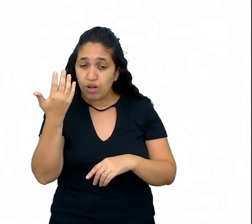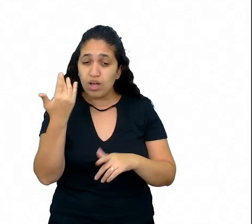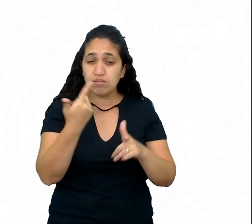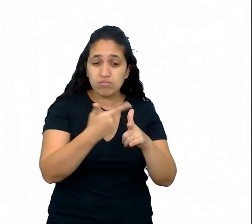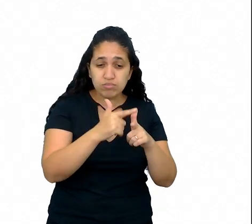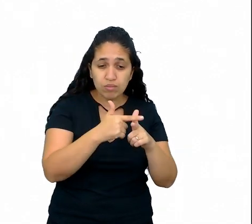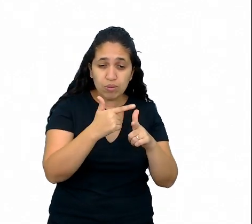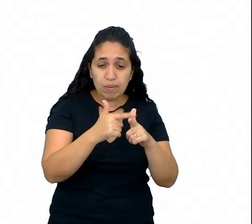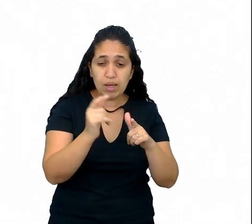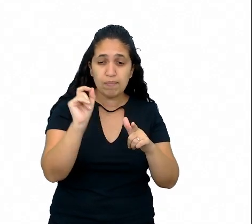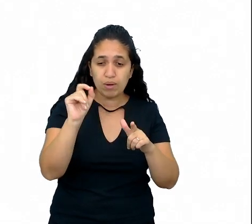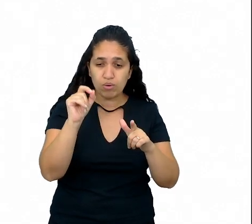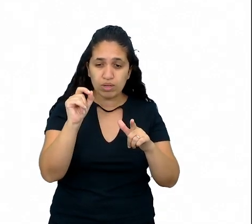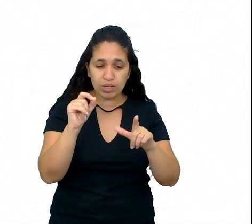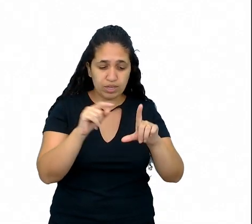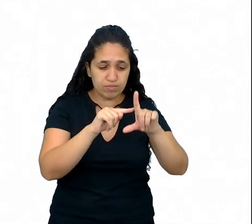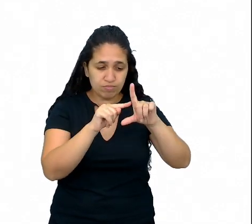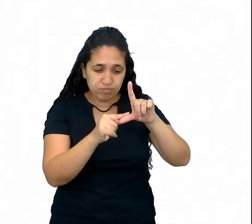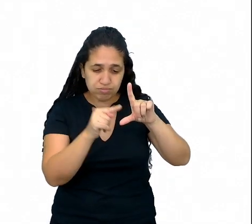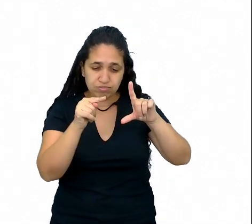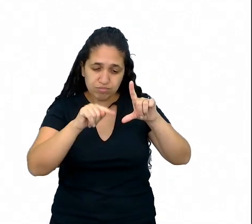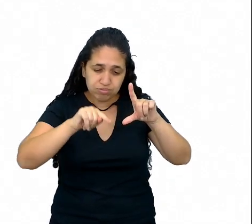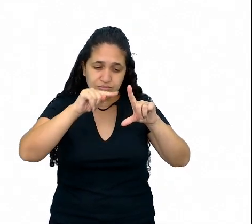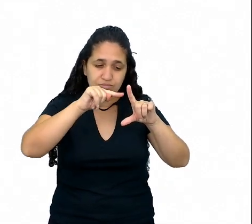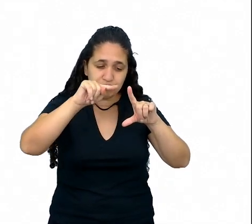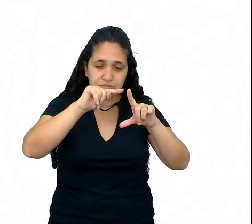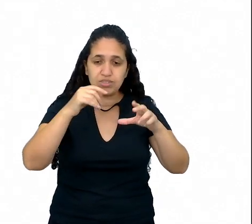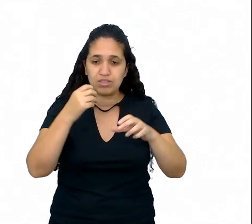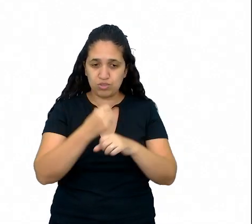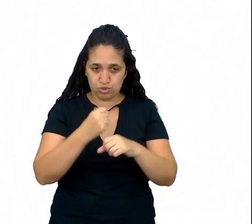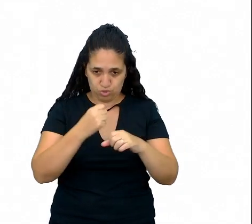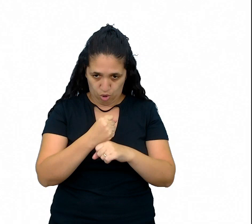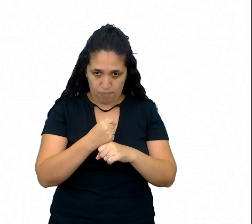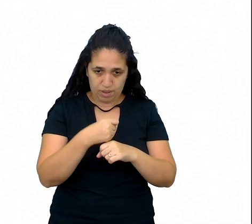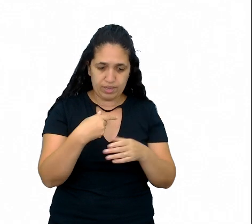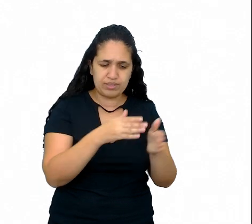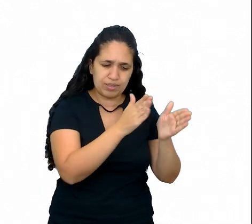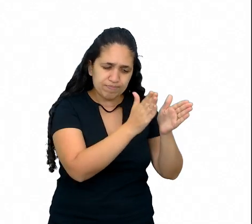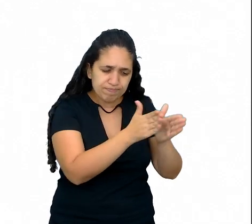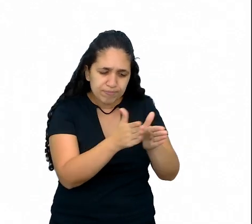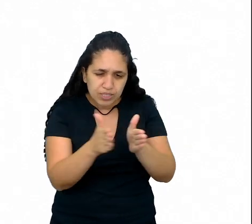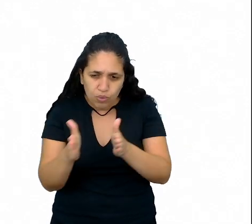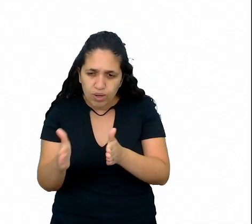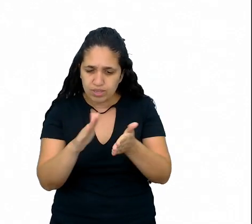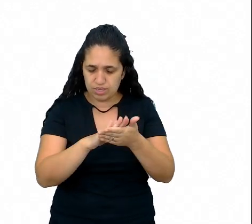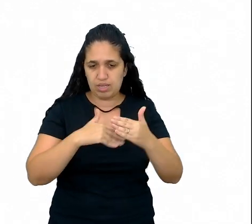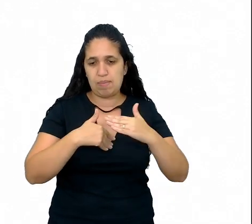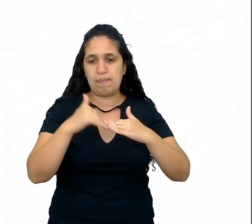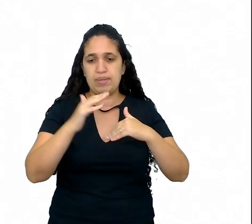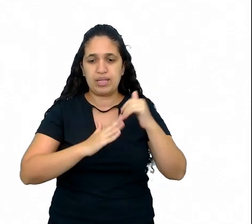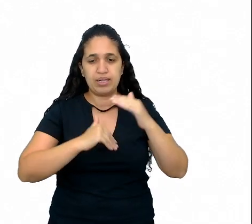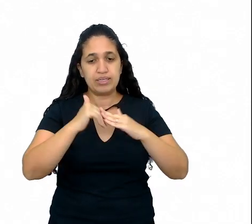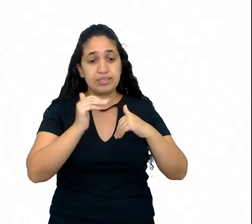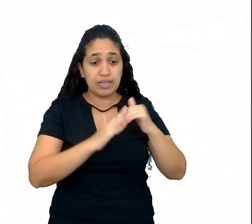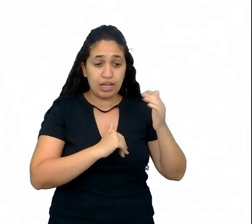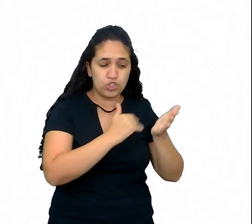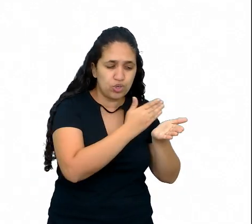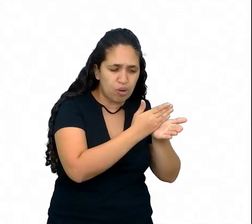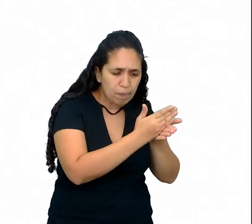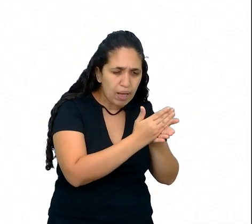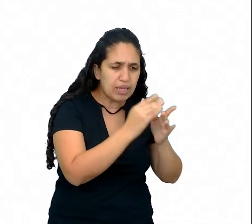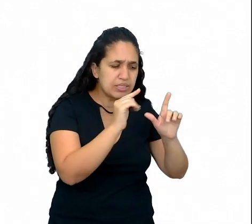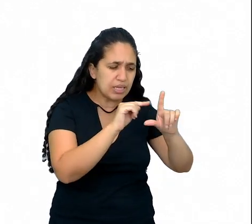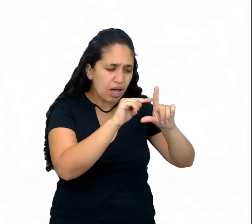ângulos internos de um triângulo, tá? Então, essa sequência de atividades começa lá falando sobre